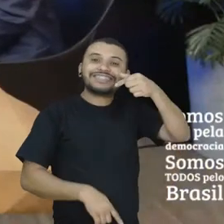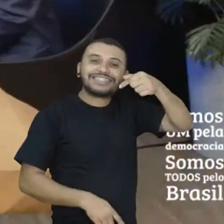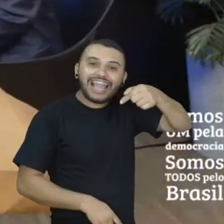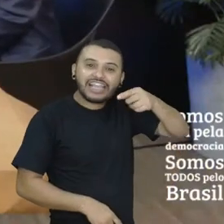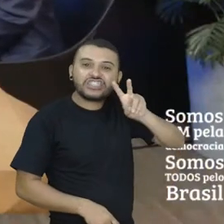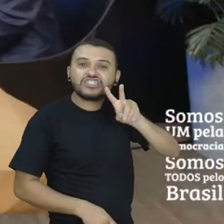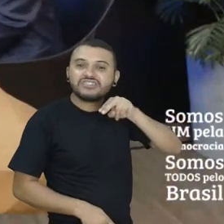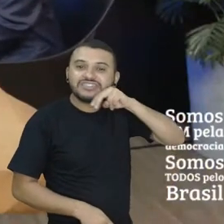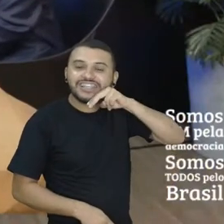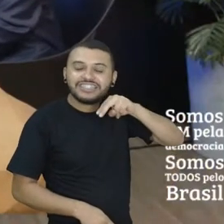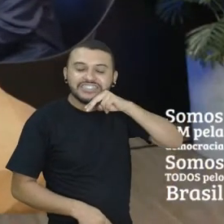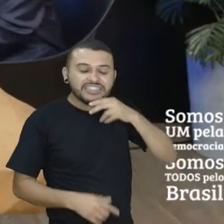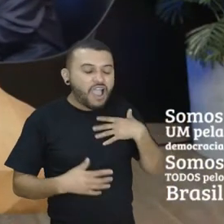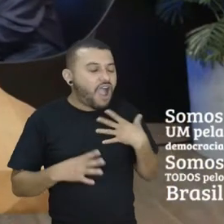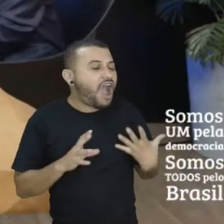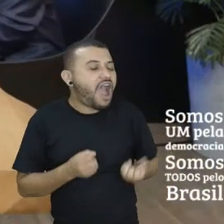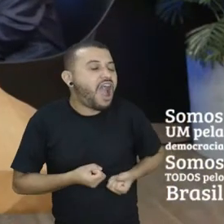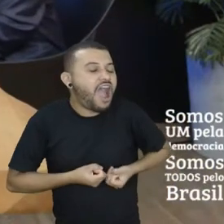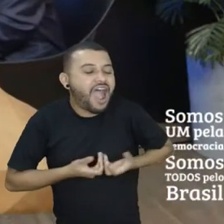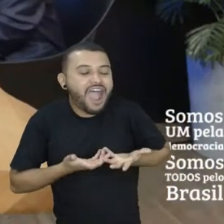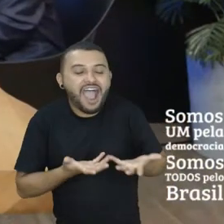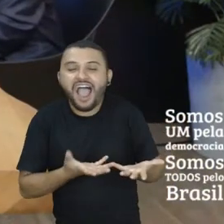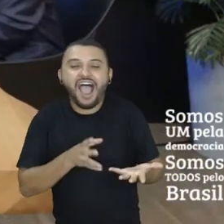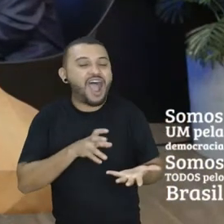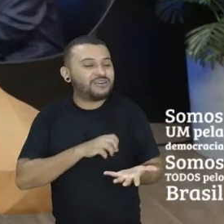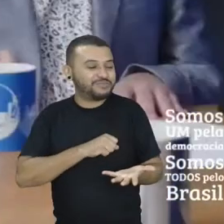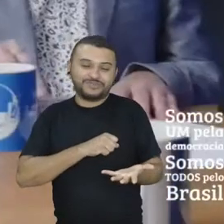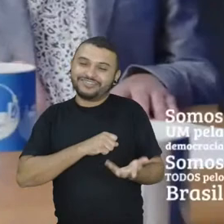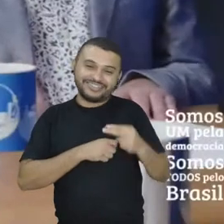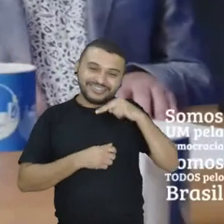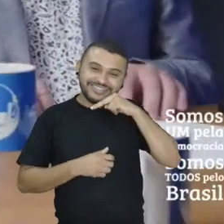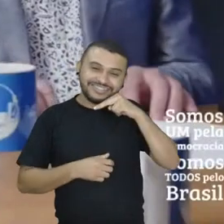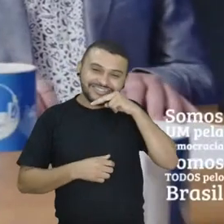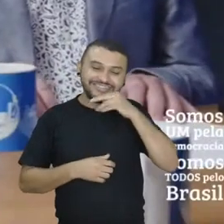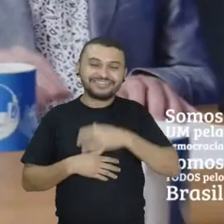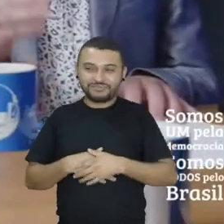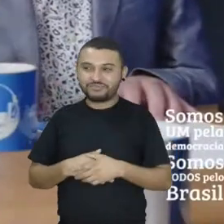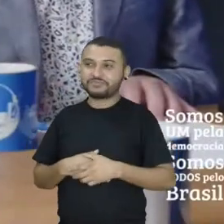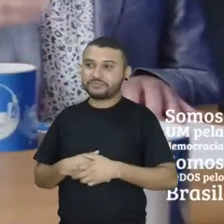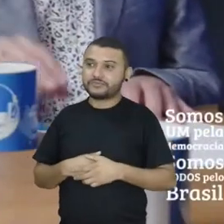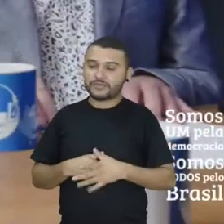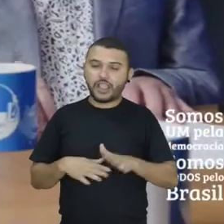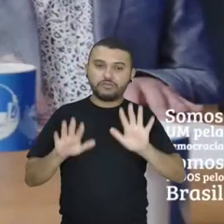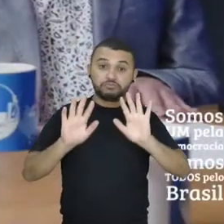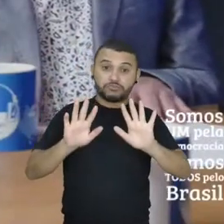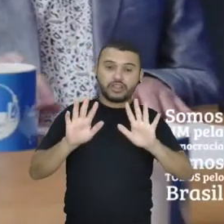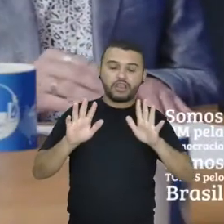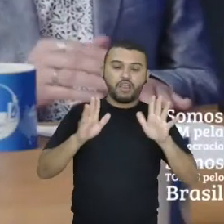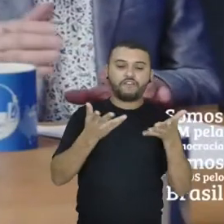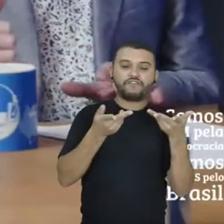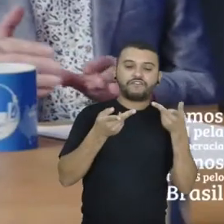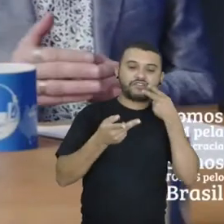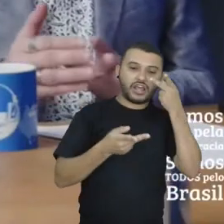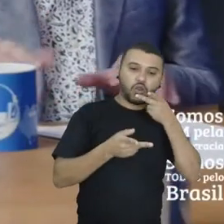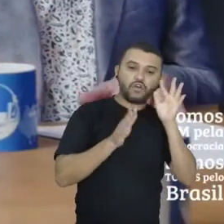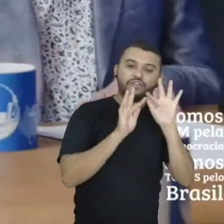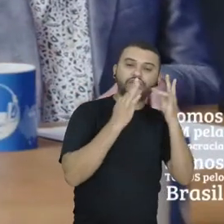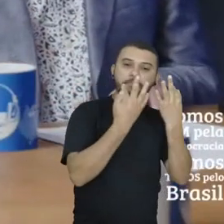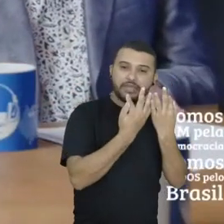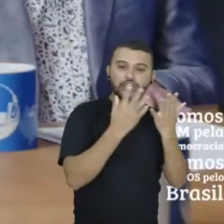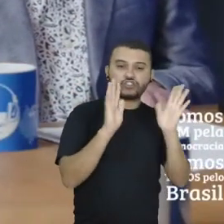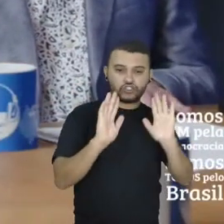Paixão são os netos, né? Olha, eu tô. A gente acabou de falar de família, vamos falar de outro tema